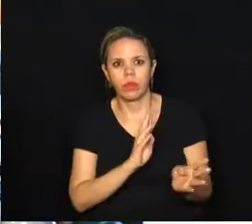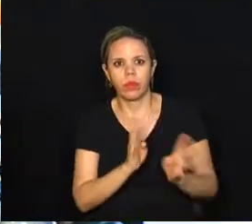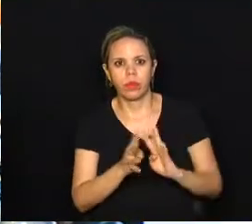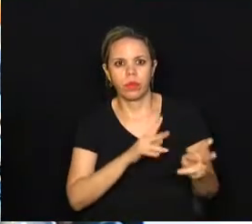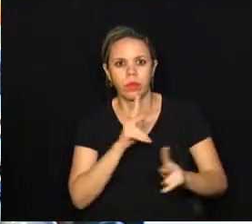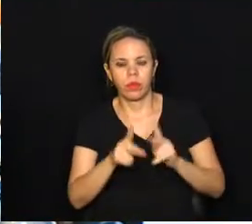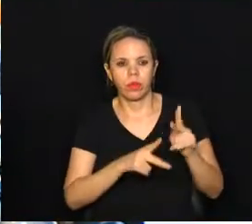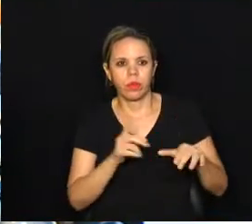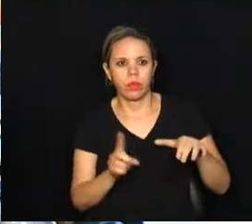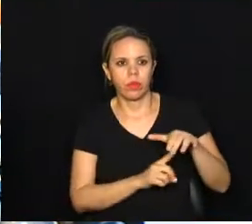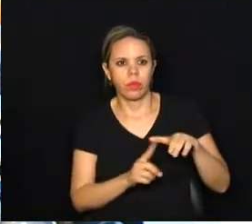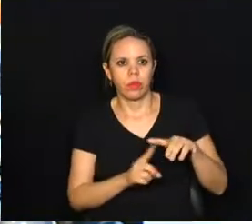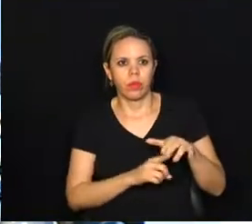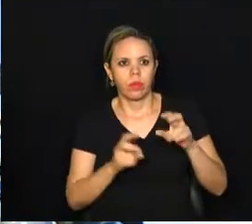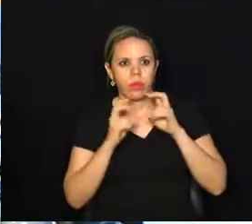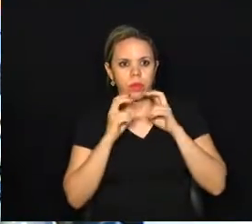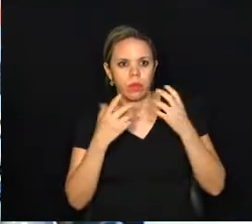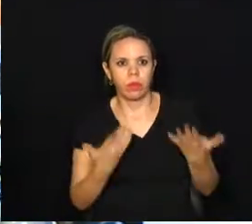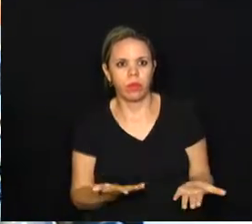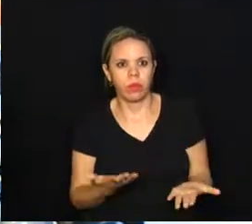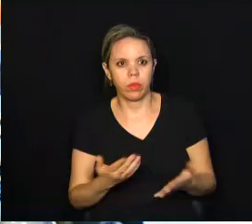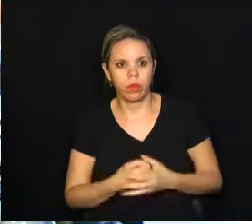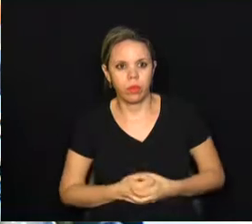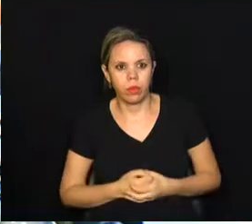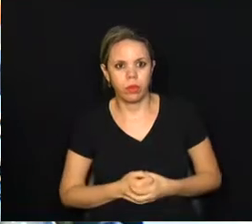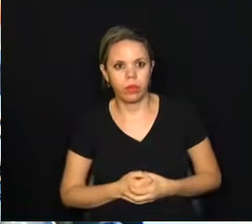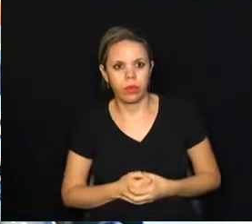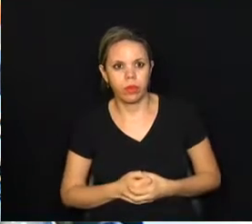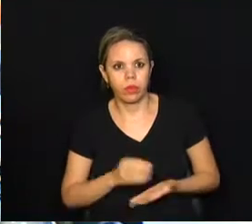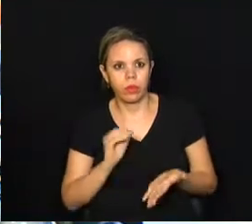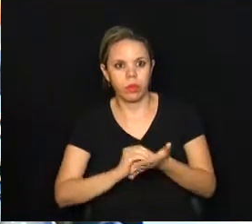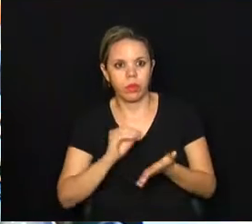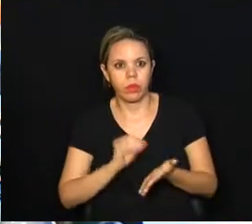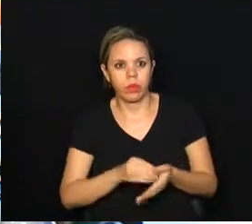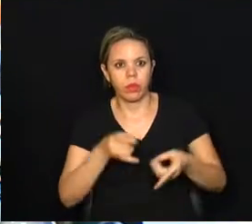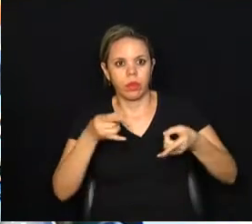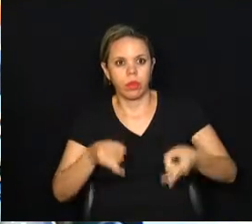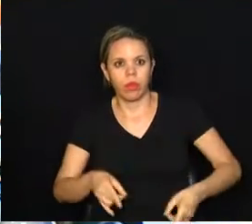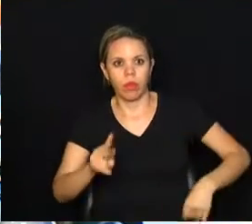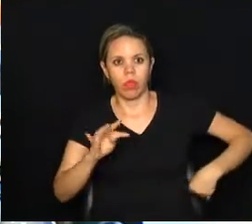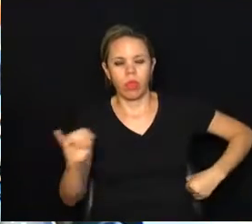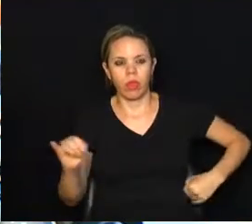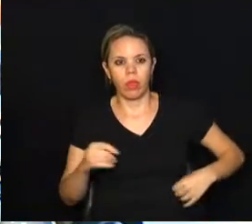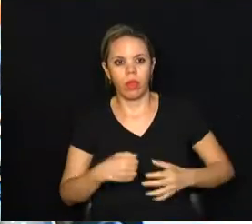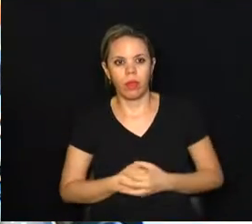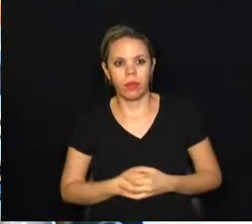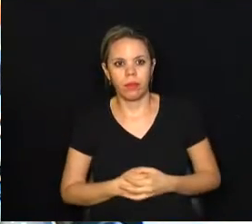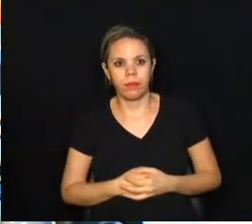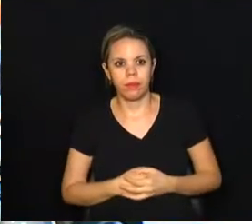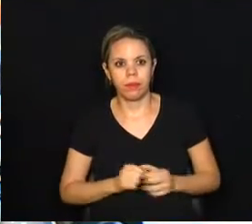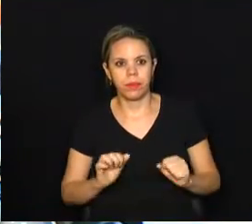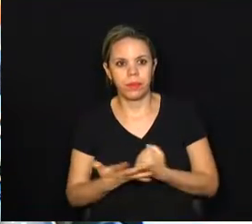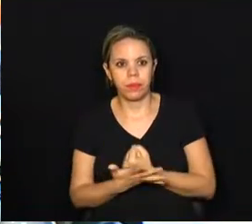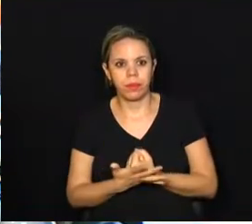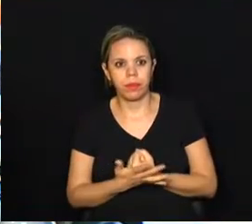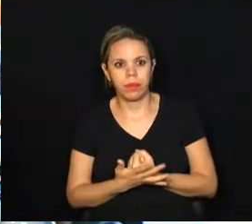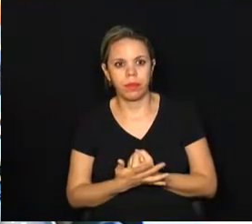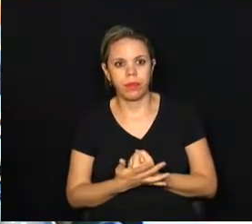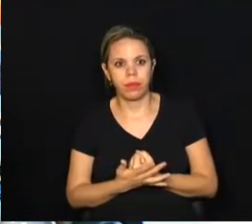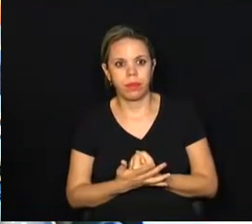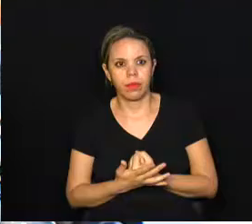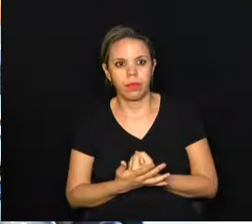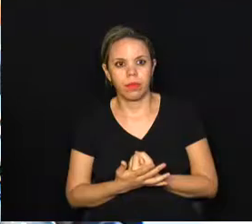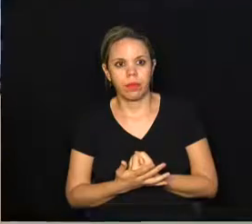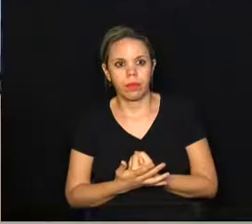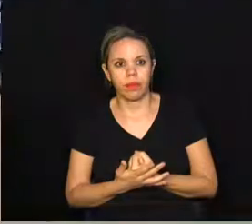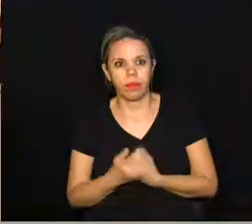o pronto-socorro, num cenário de falta de leitos de UTI, para Covid, mas